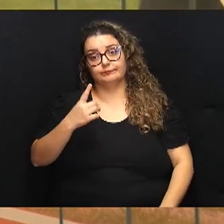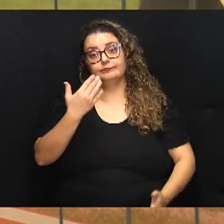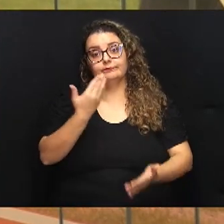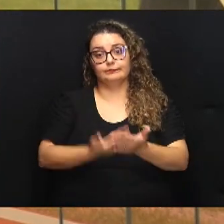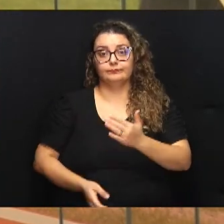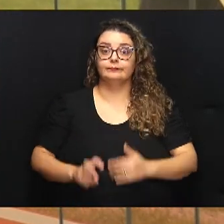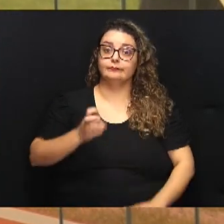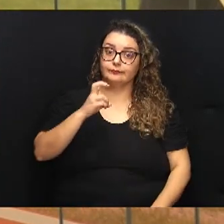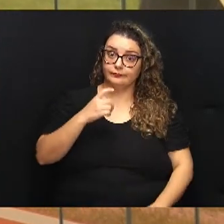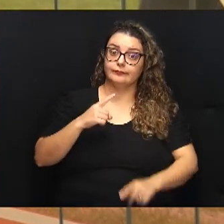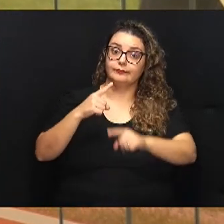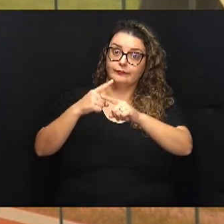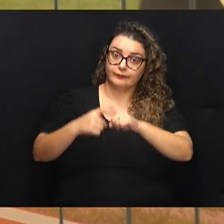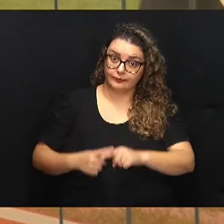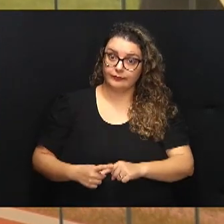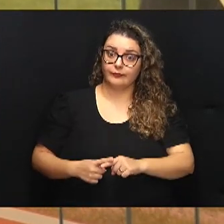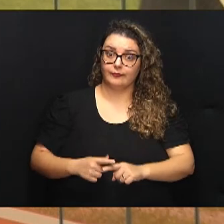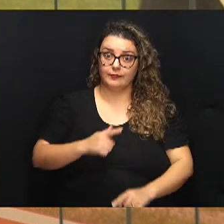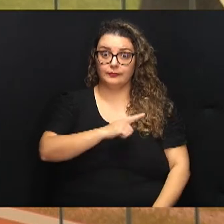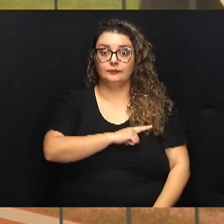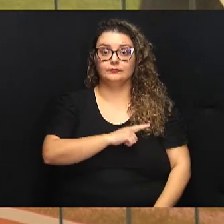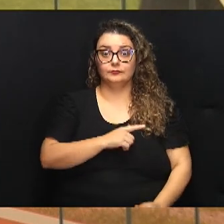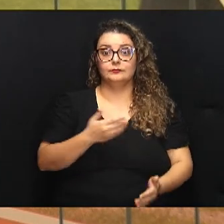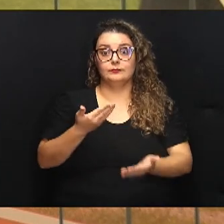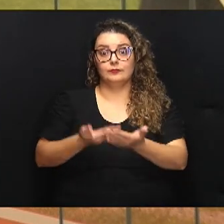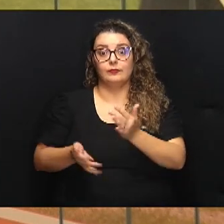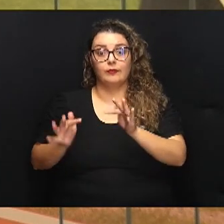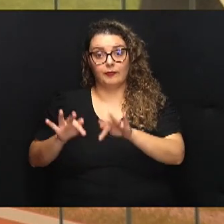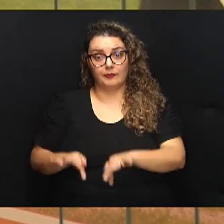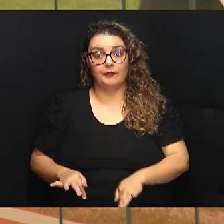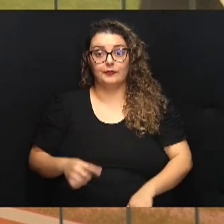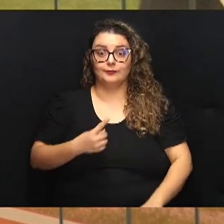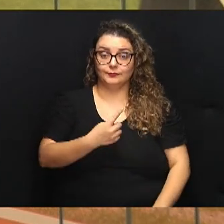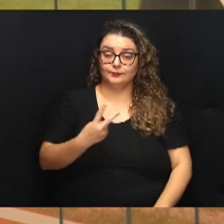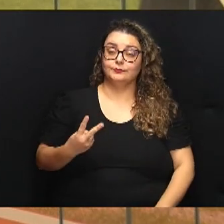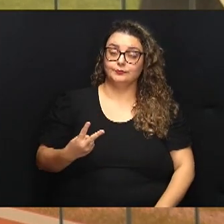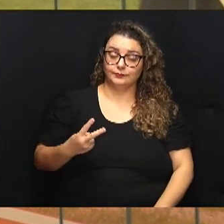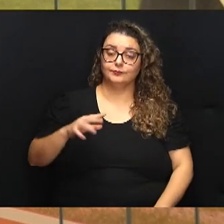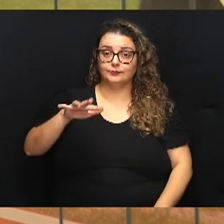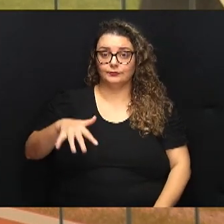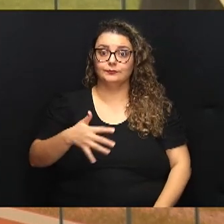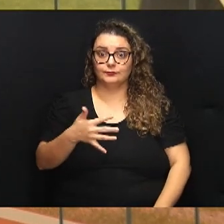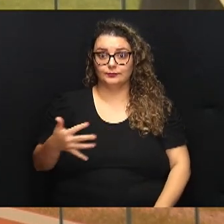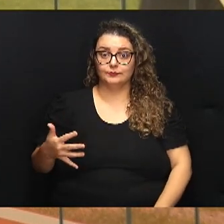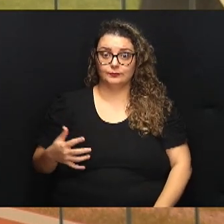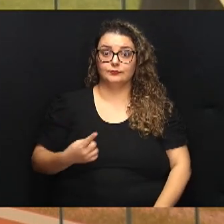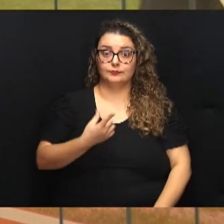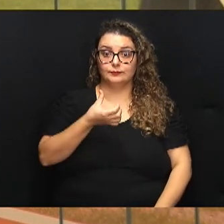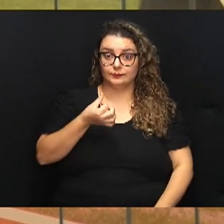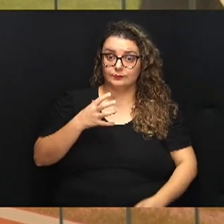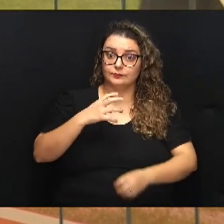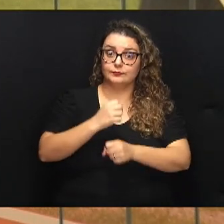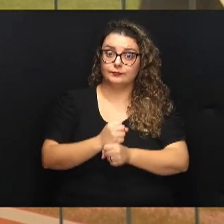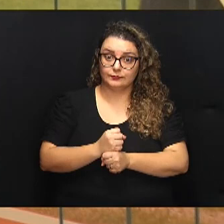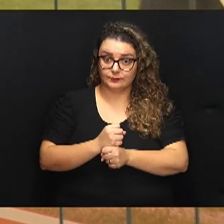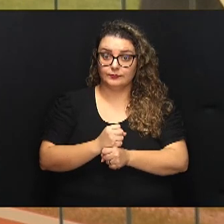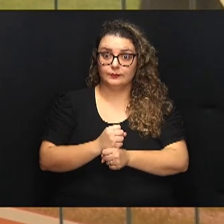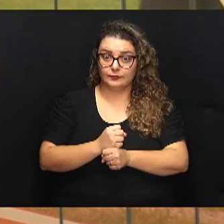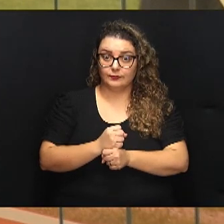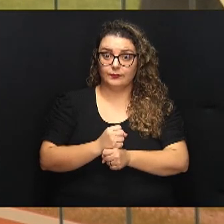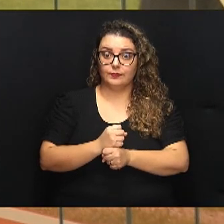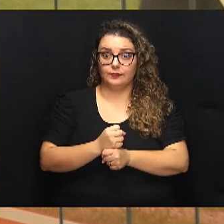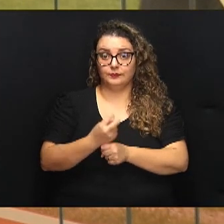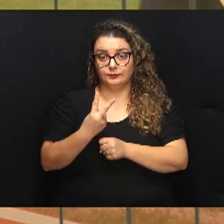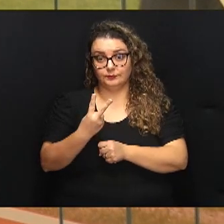quinta na competição. O Guarani termina esta rodada na 12ª colocação, com 16 pontos, está a 2